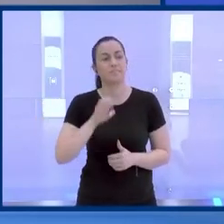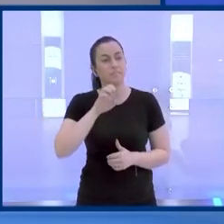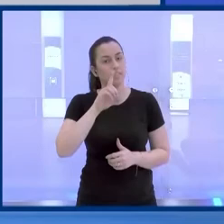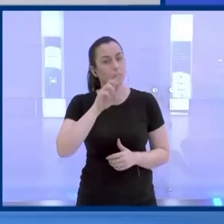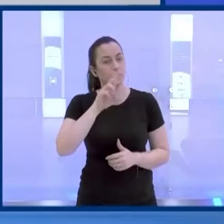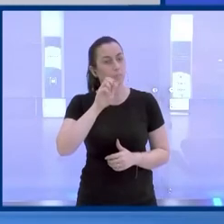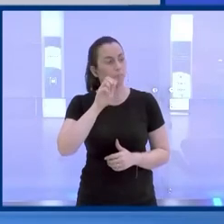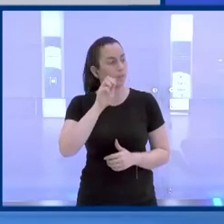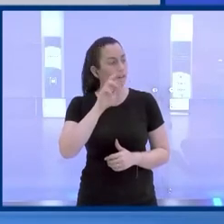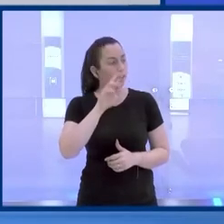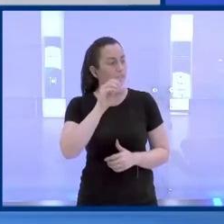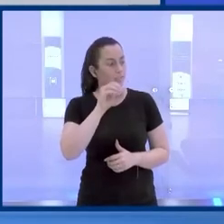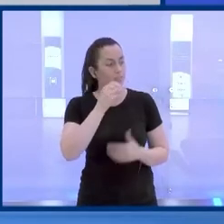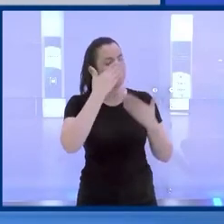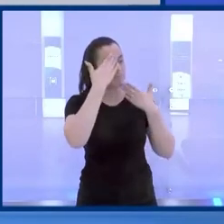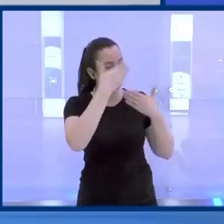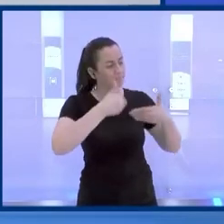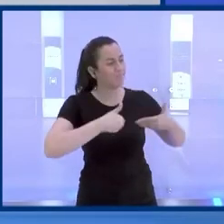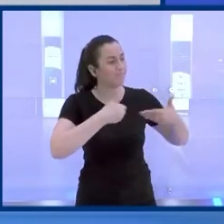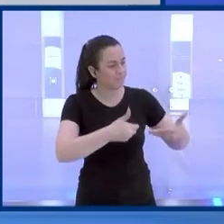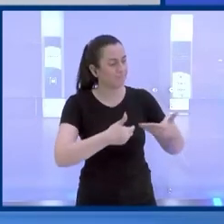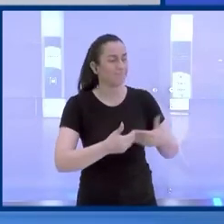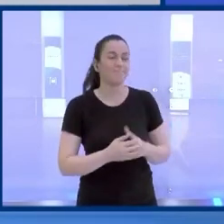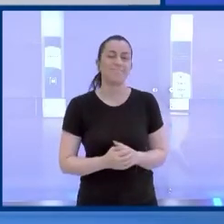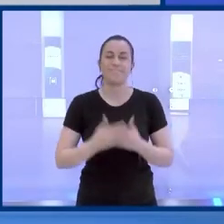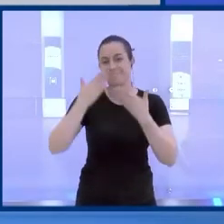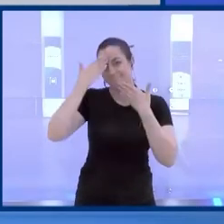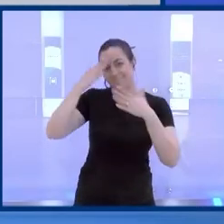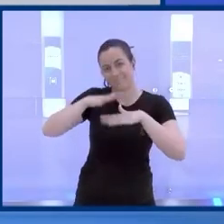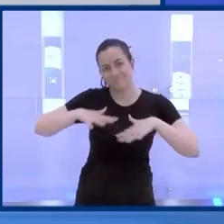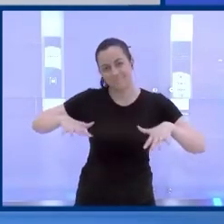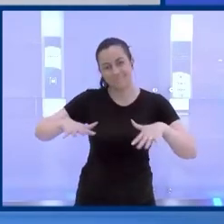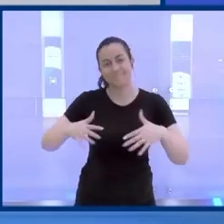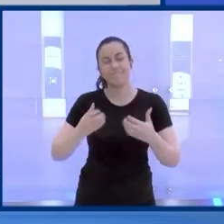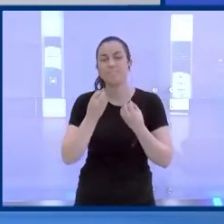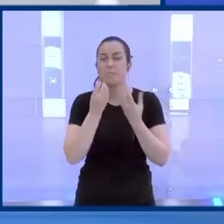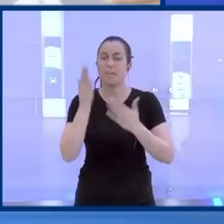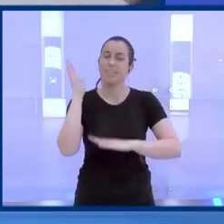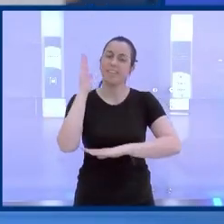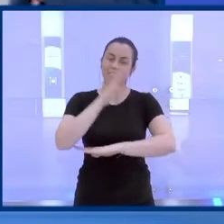muito obrigado por essa oportunidade de eu estar aqui hoje. Obrigado a todos e boa tarde.